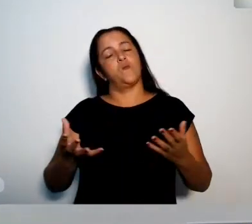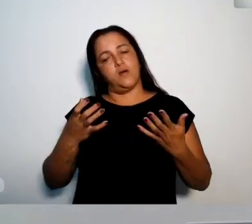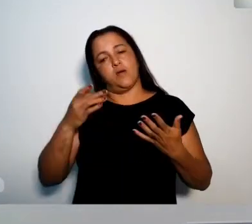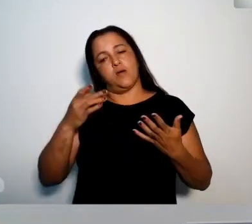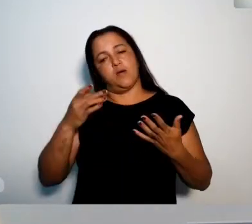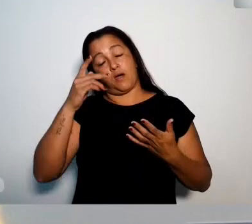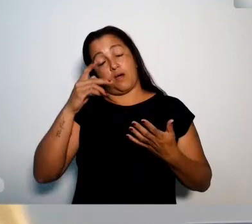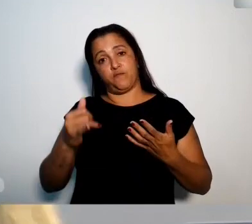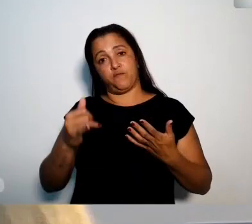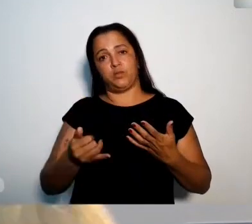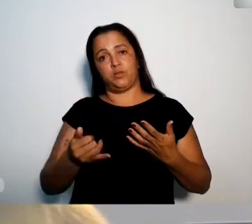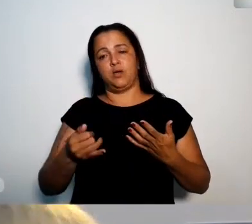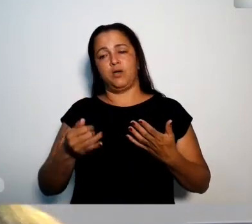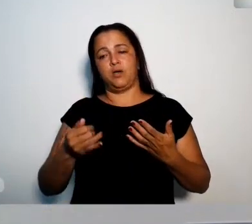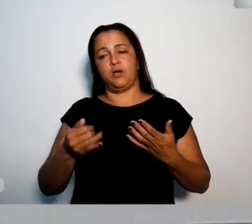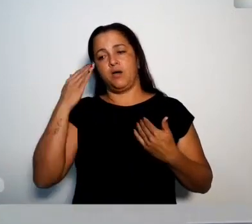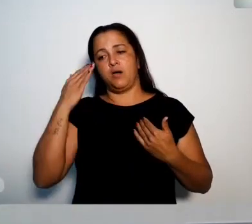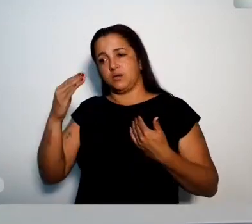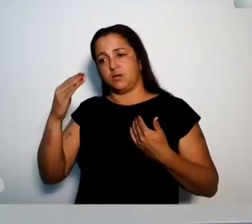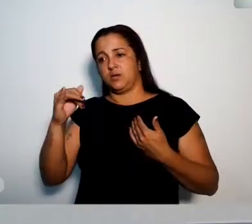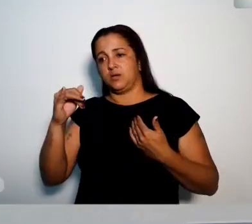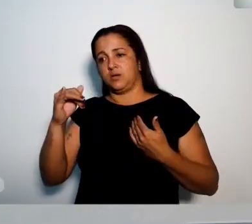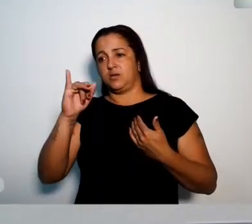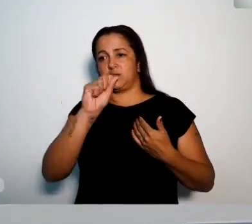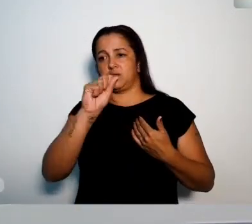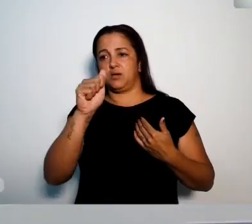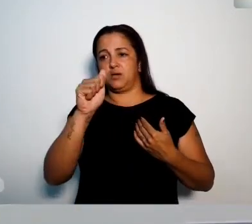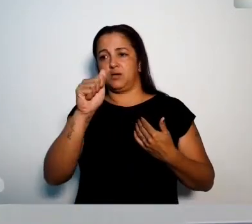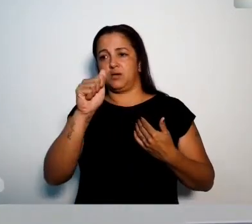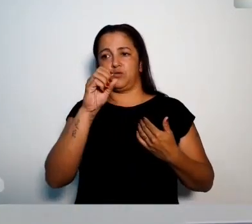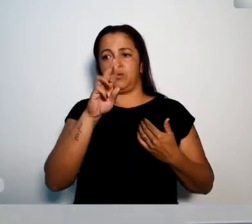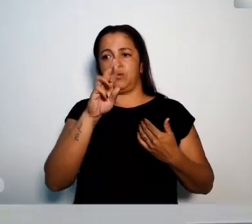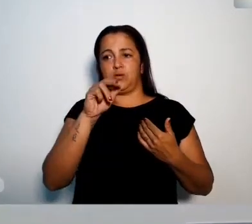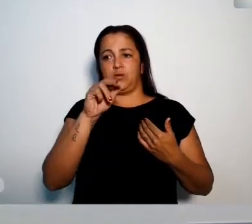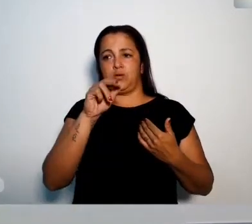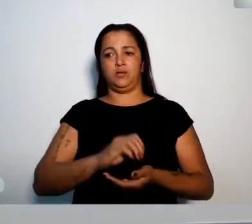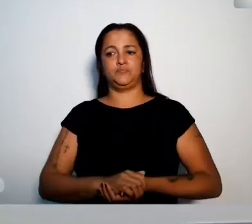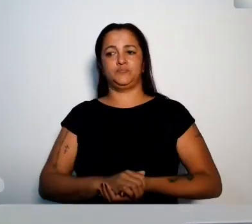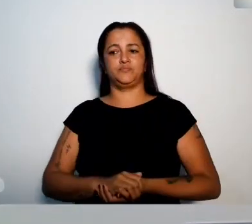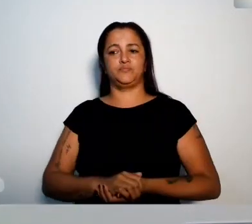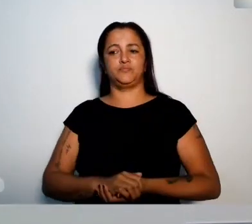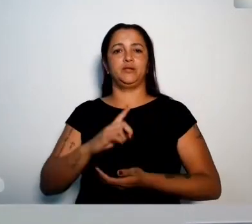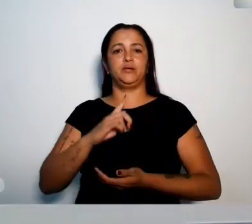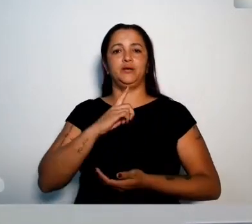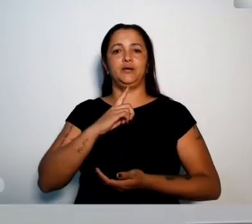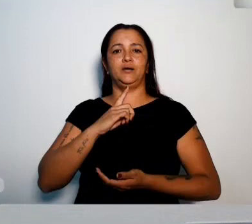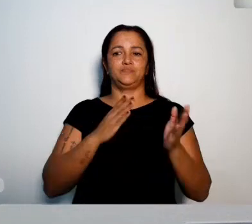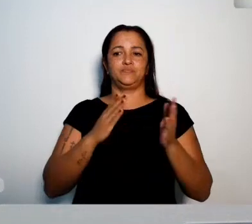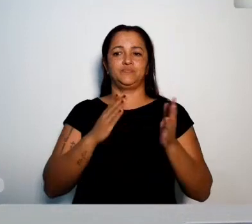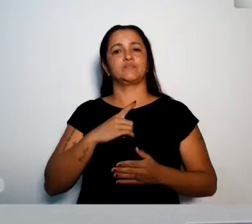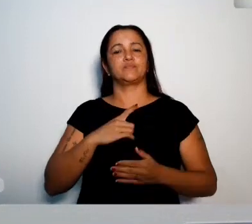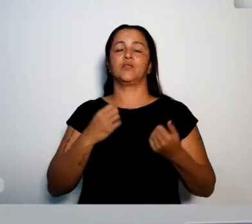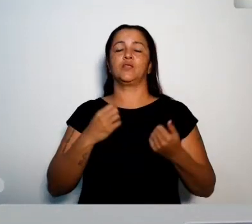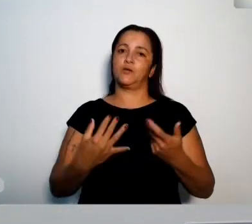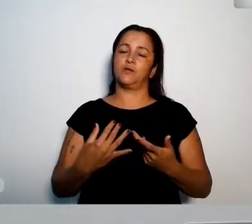agradecer a Isadora, perdão, viu? Em nome do seu irmão, também um abraço, Paulinho.